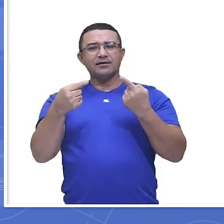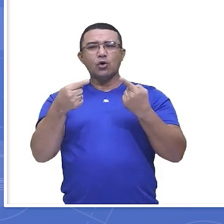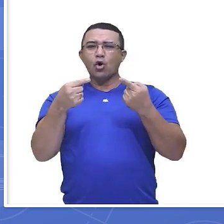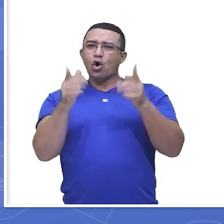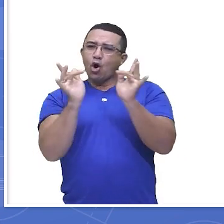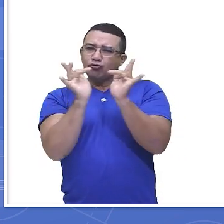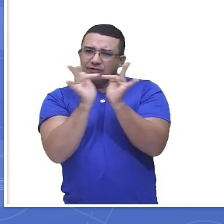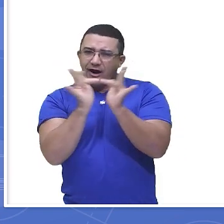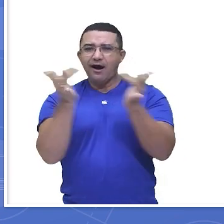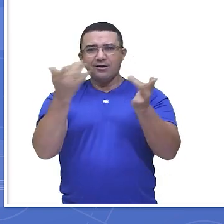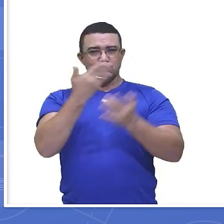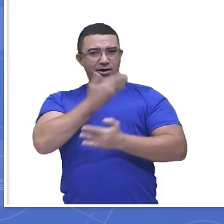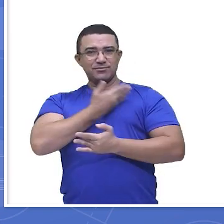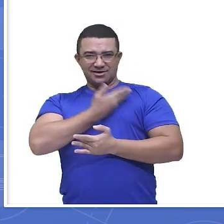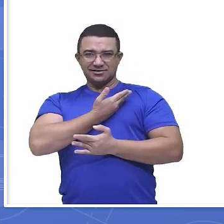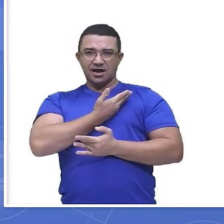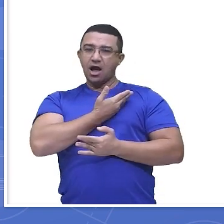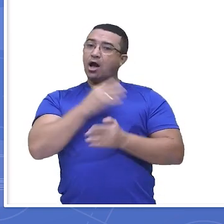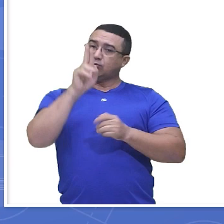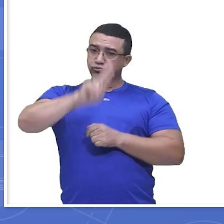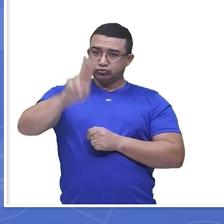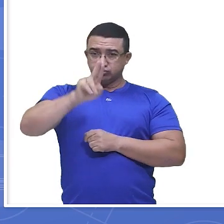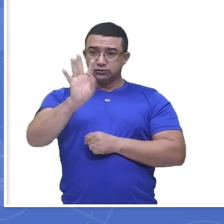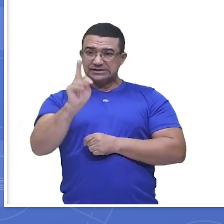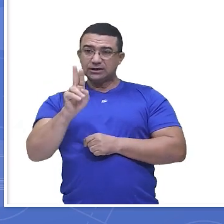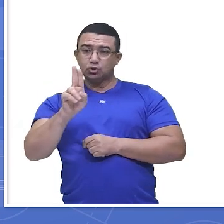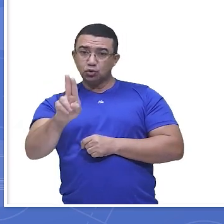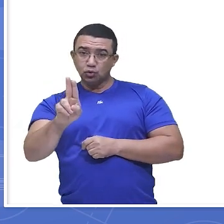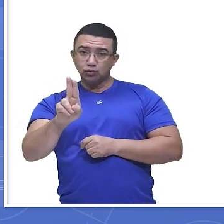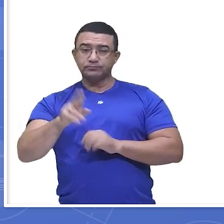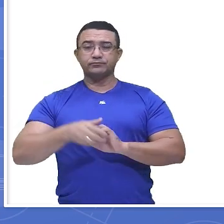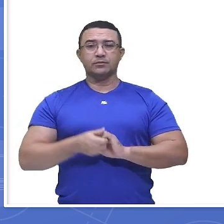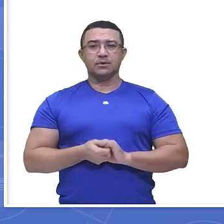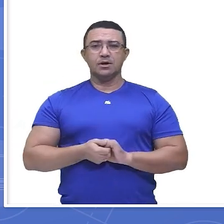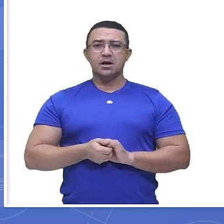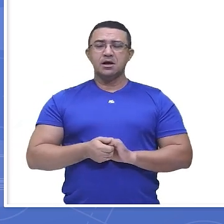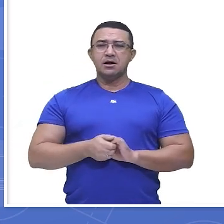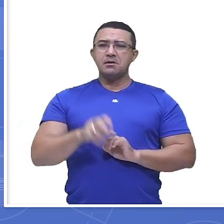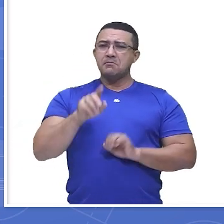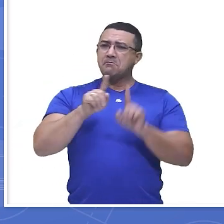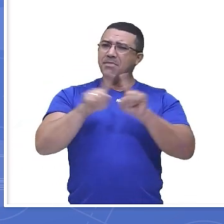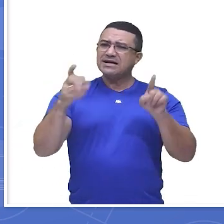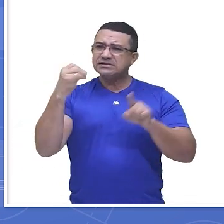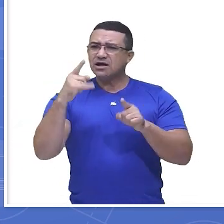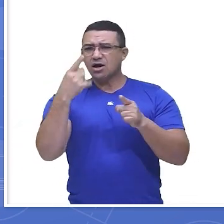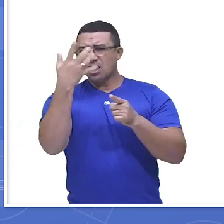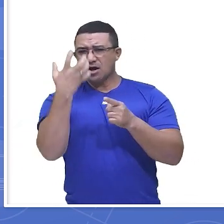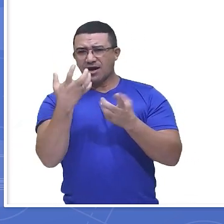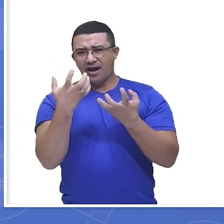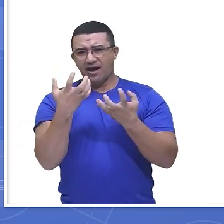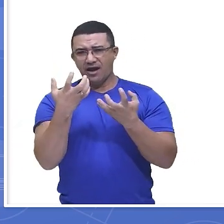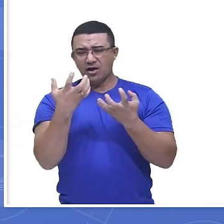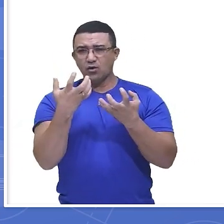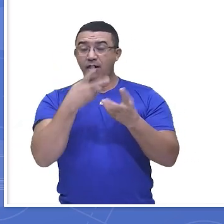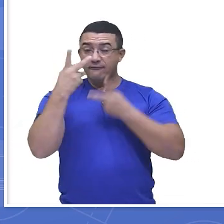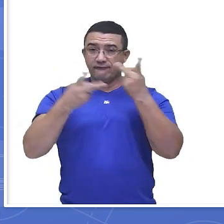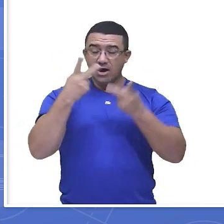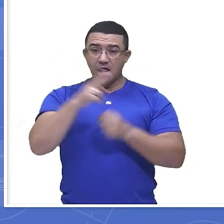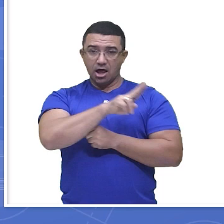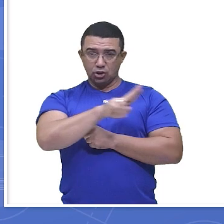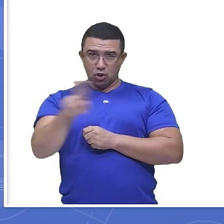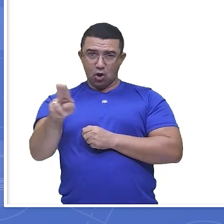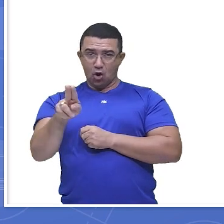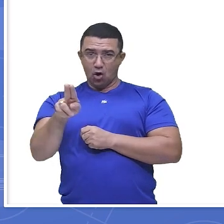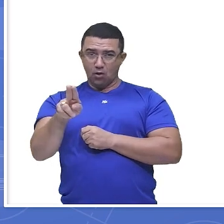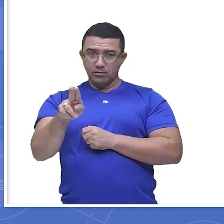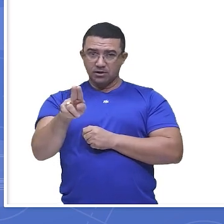Mas quando eu quero perguntar a alguém, quando eu quero dizer, falar o nome, né? Para perguntar e dizer o nome,